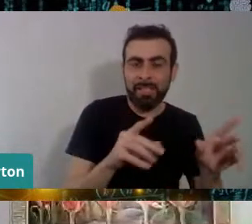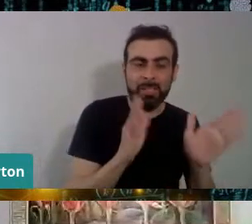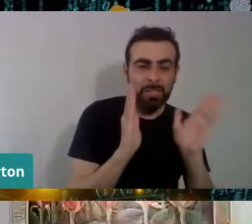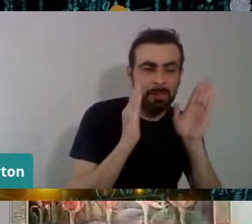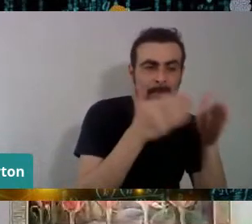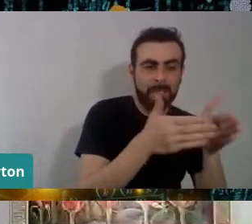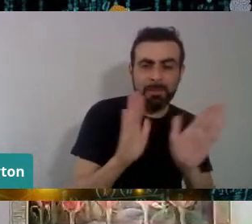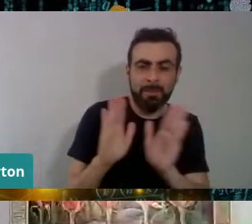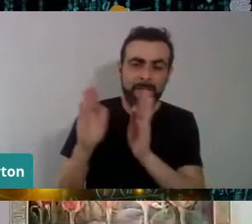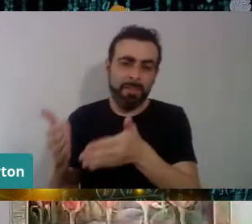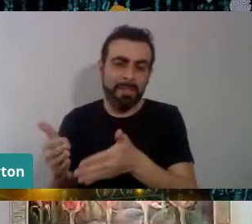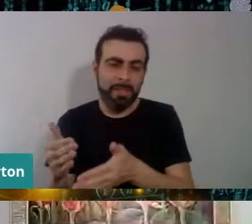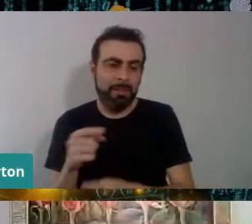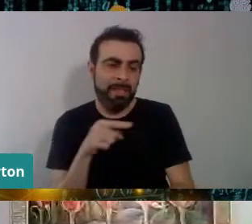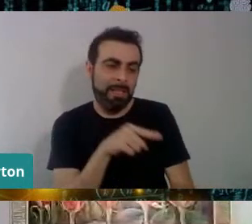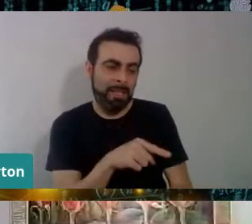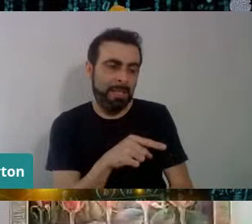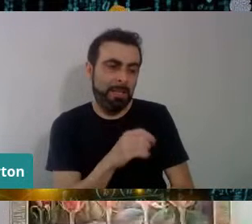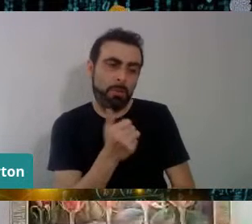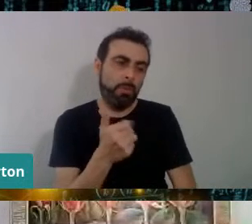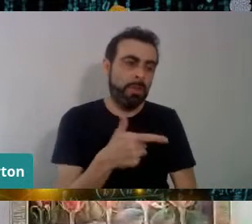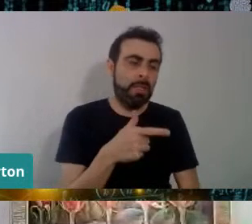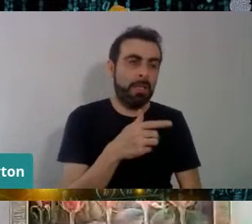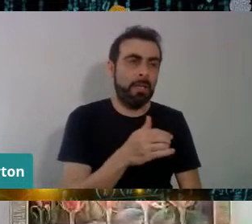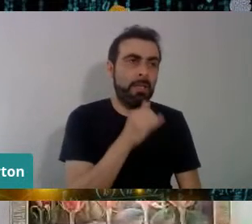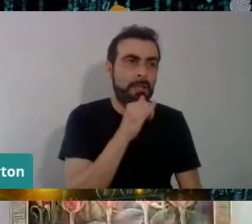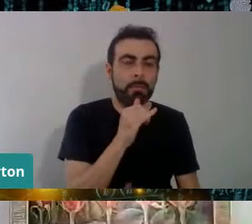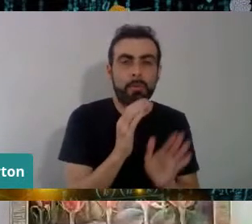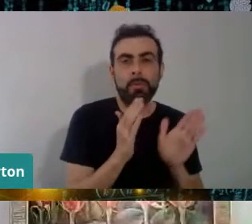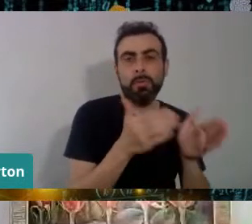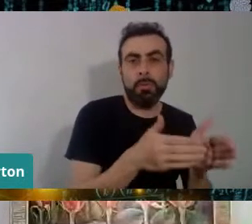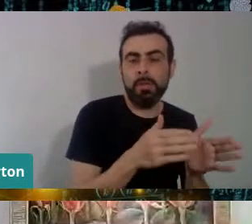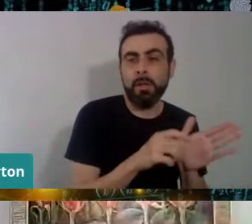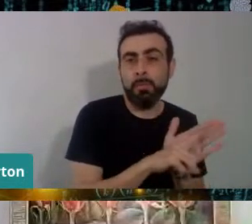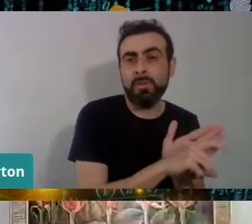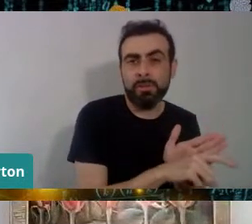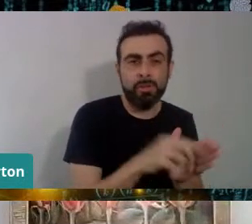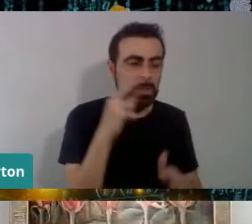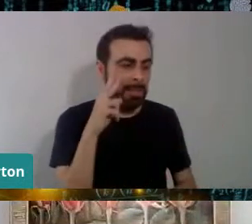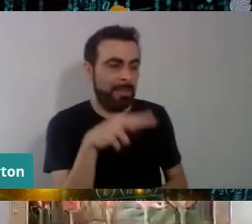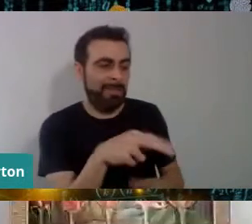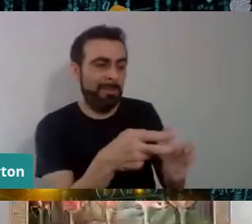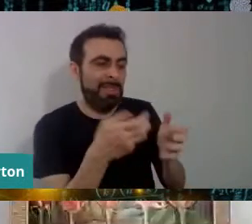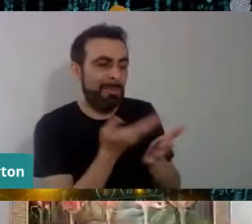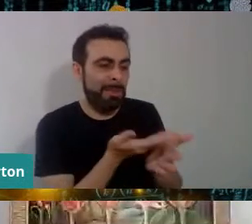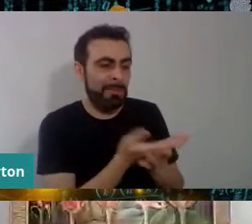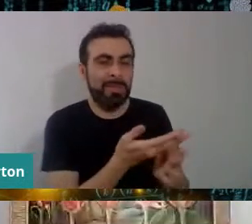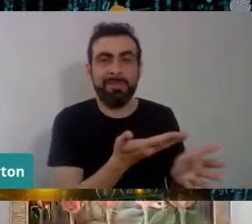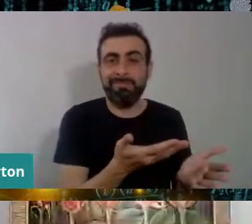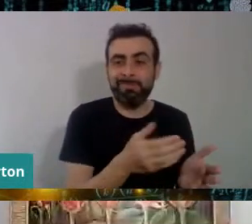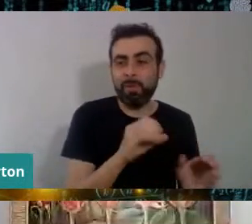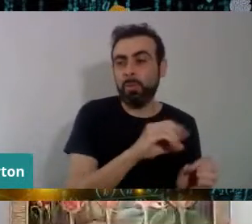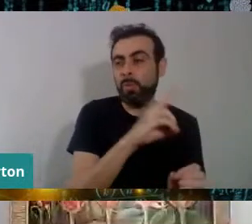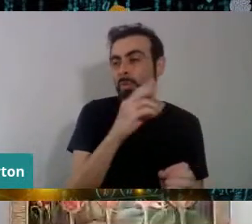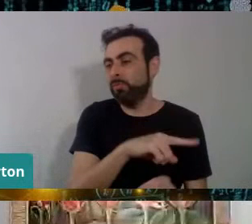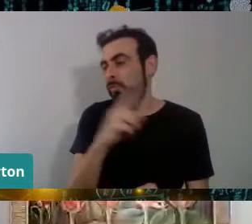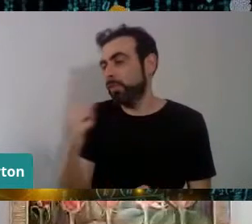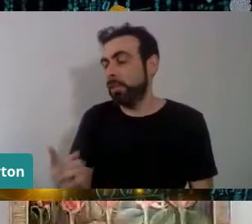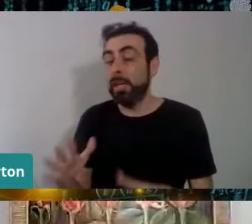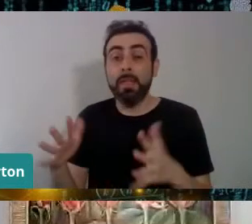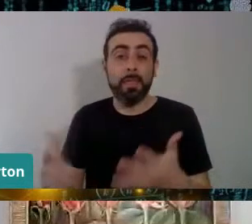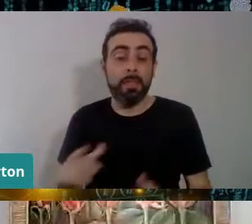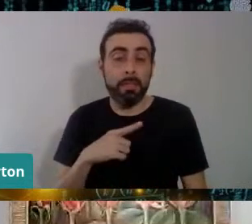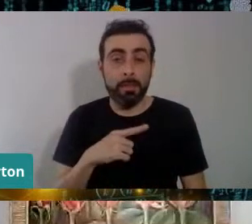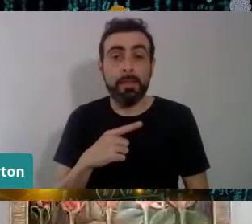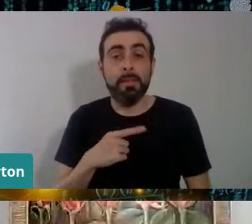por exemplo, né? E então foi aí que foi suscitando essa vontade nossa, né, junto com os